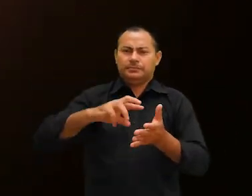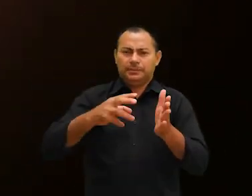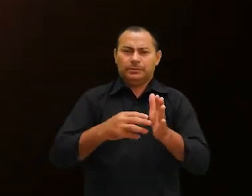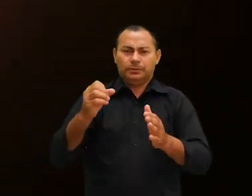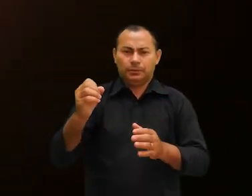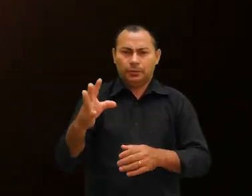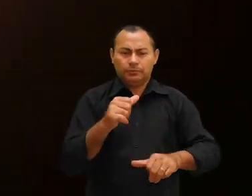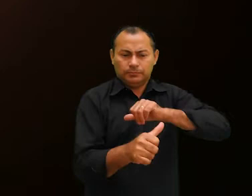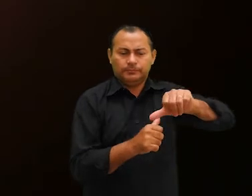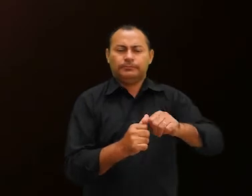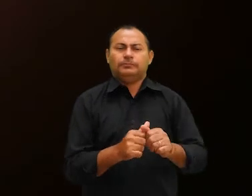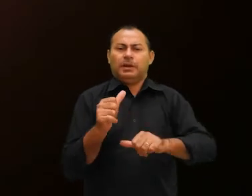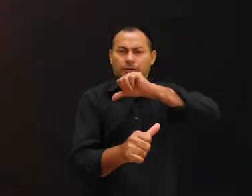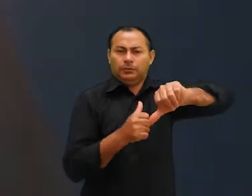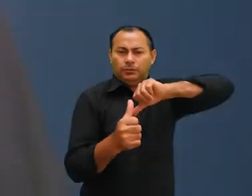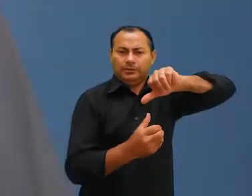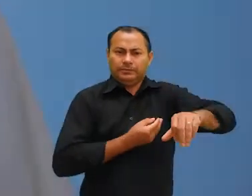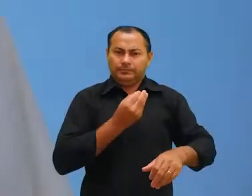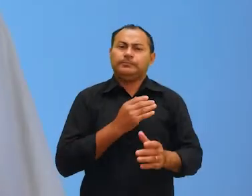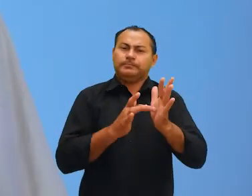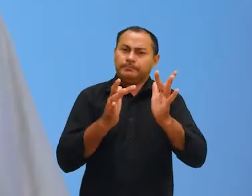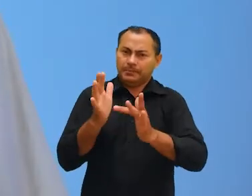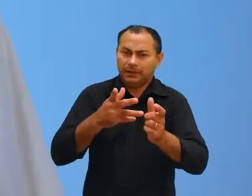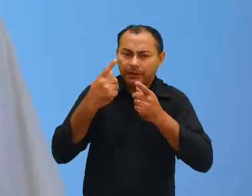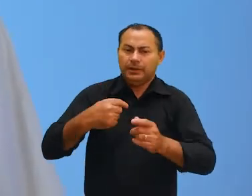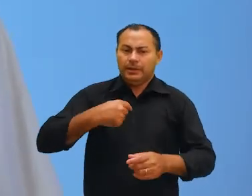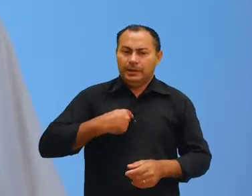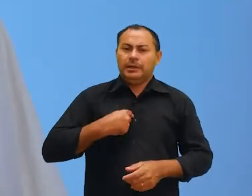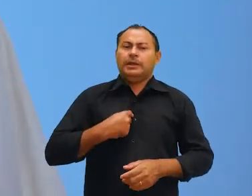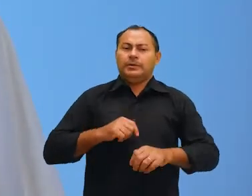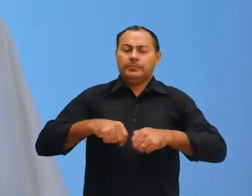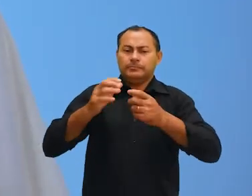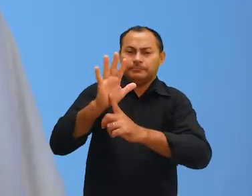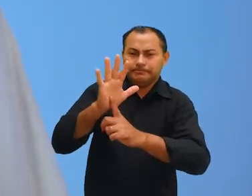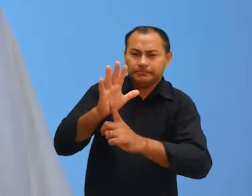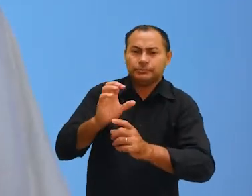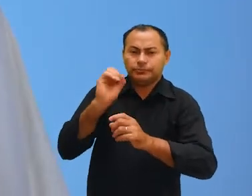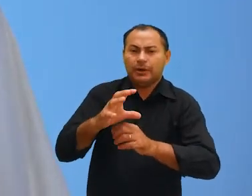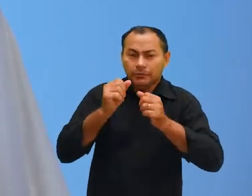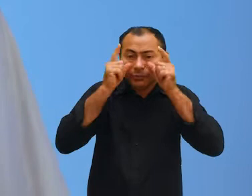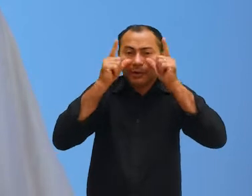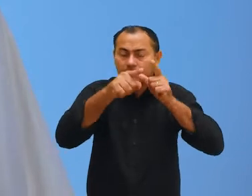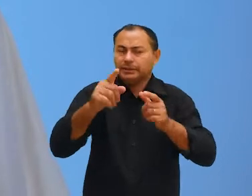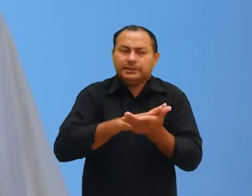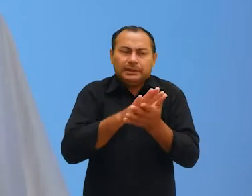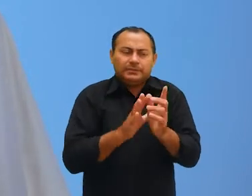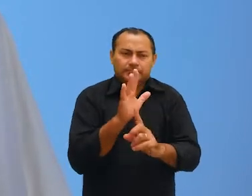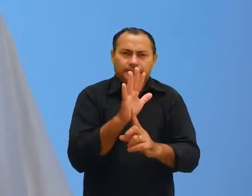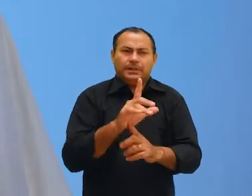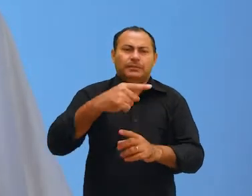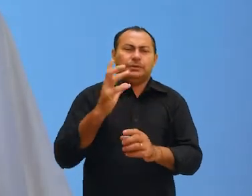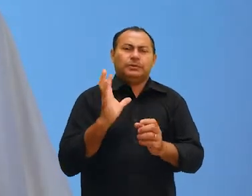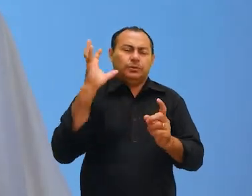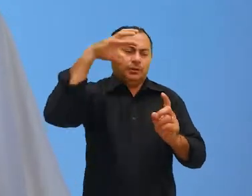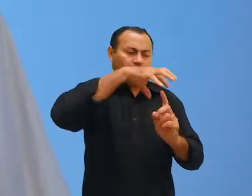luz significa o Novo Nascimento a Regeneração Jesus e eu acende uma luz em você e ninguém acende